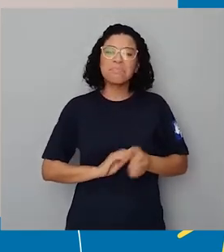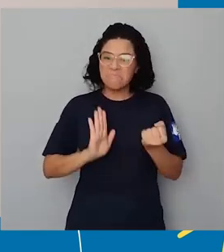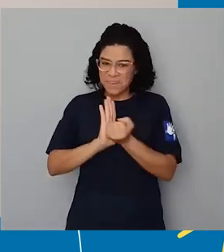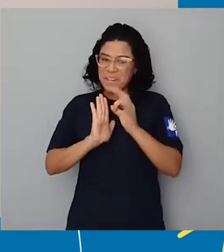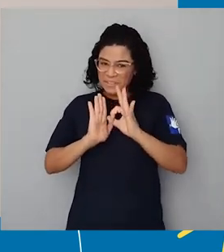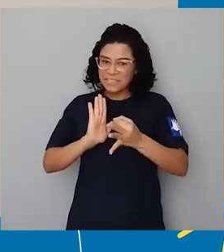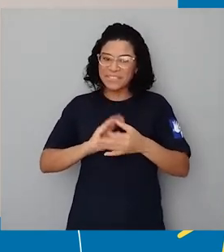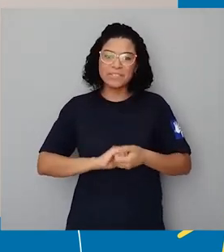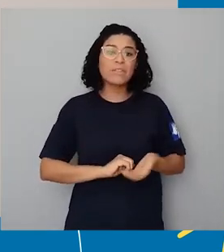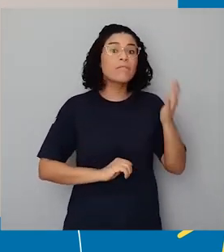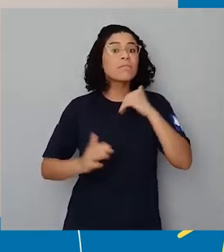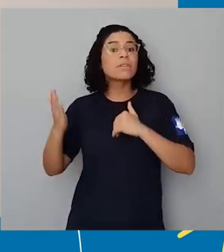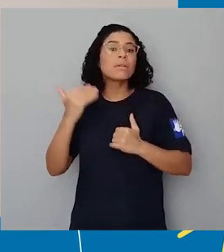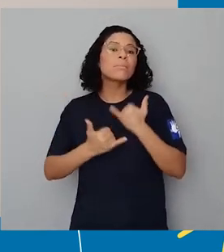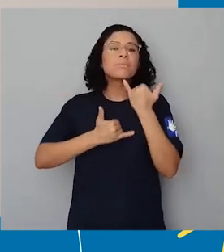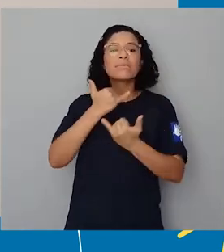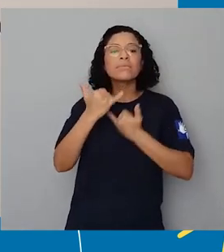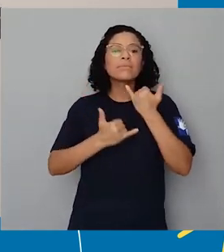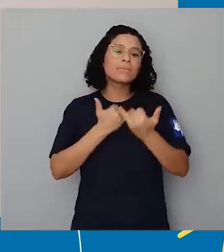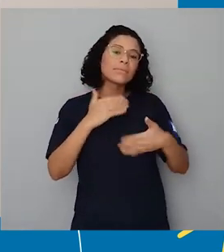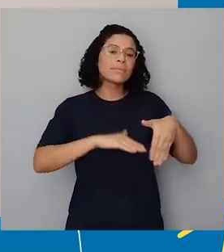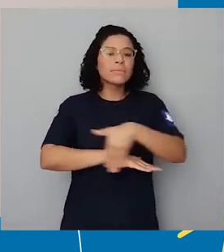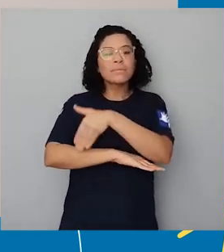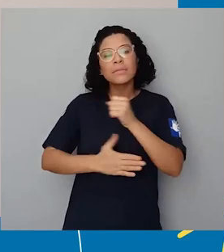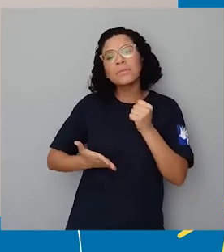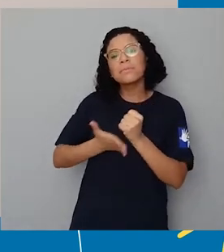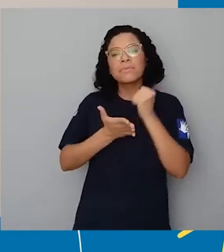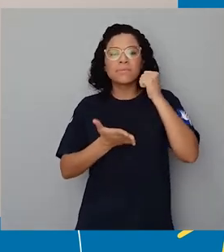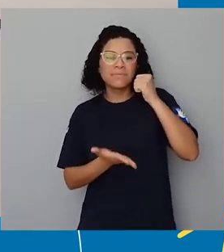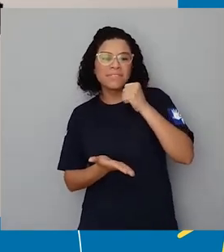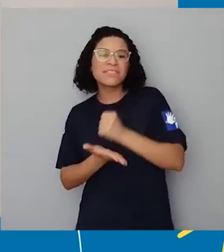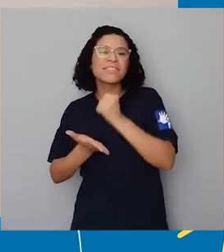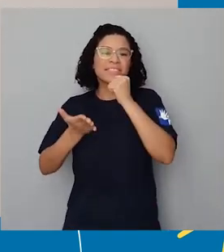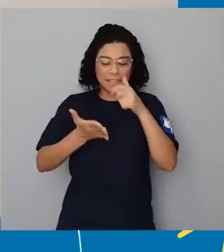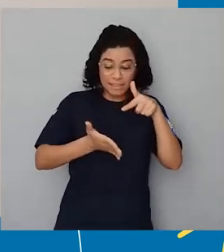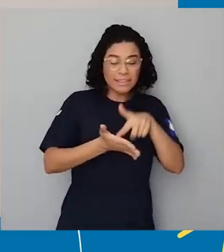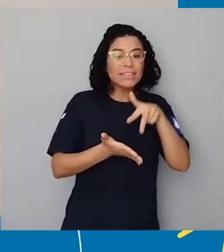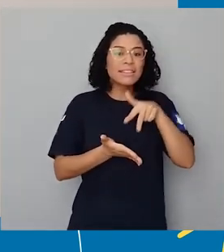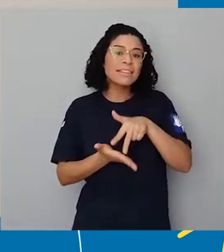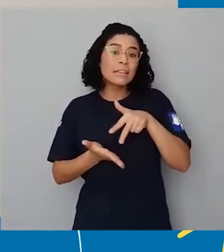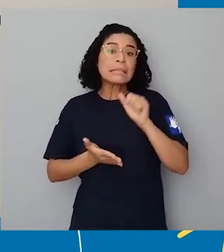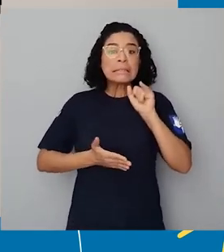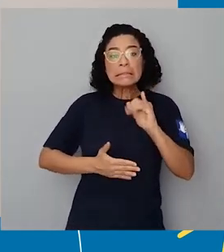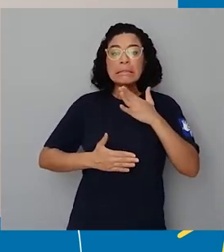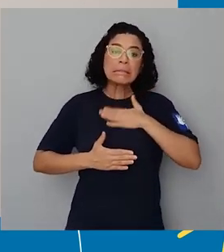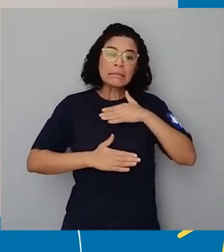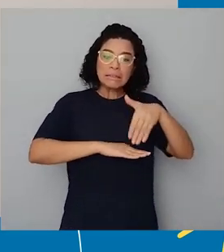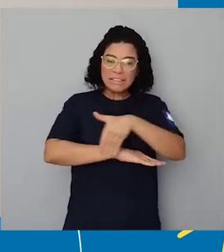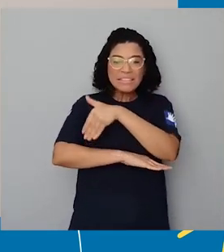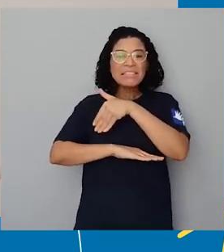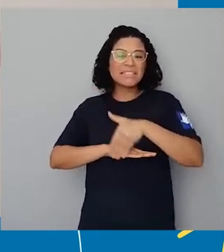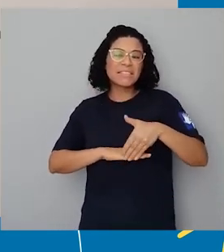ficar marcado? Vem brincar na rua de peteca amarelinha, meia, meia lua, se essa lua